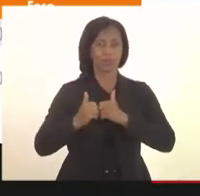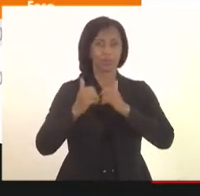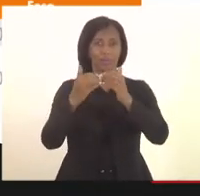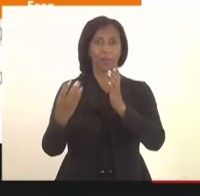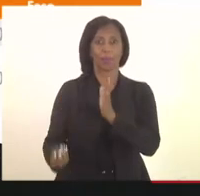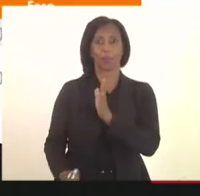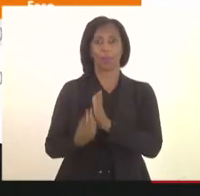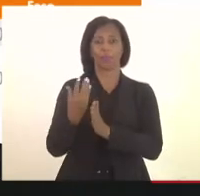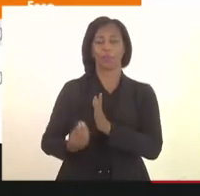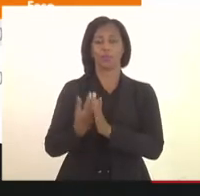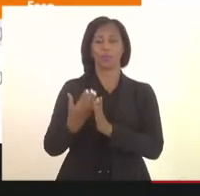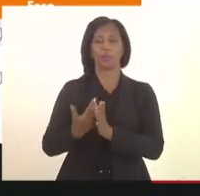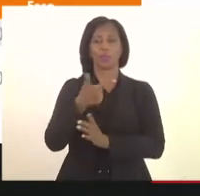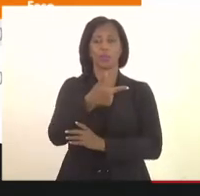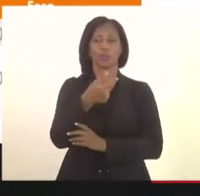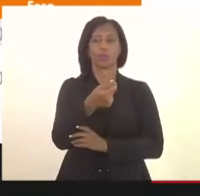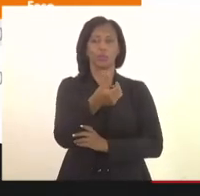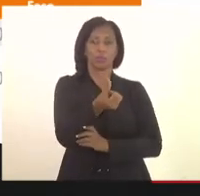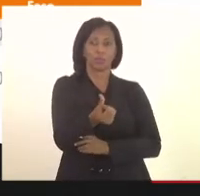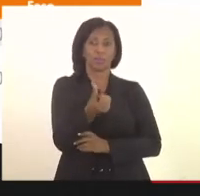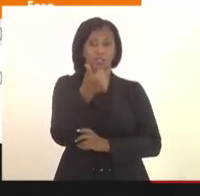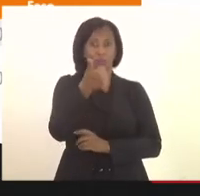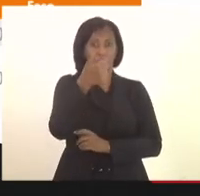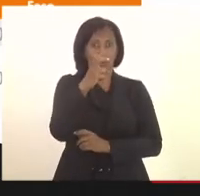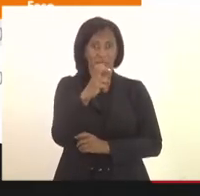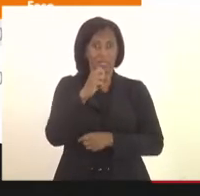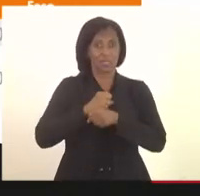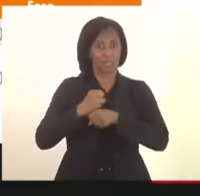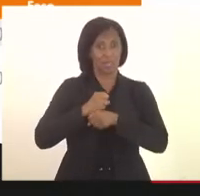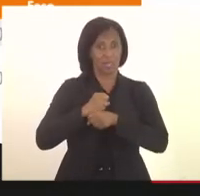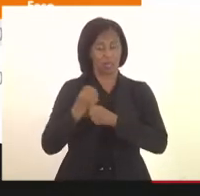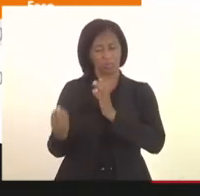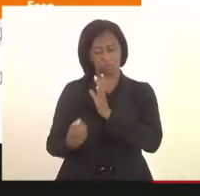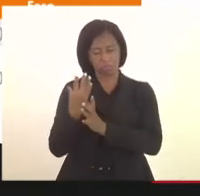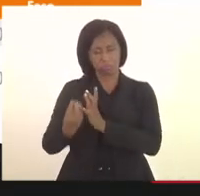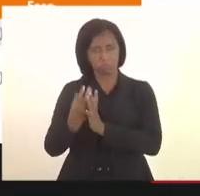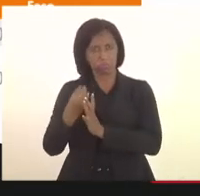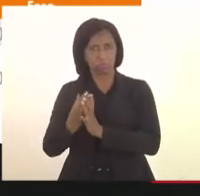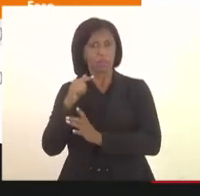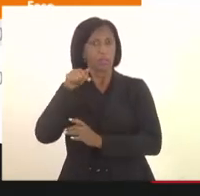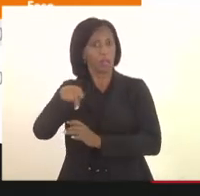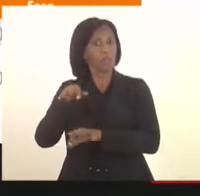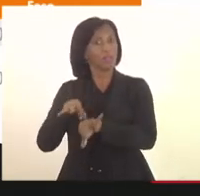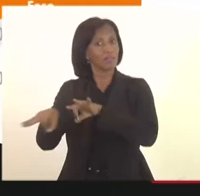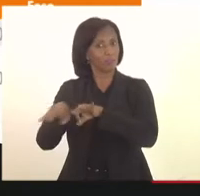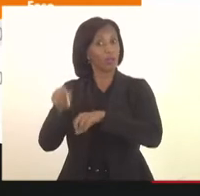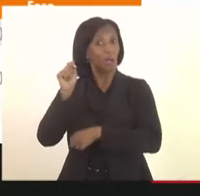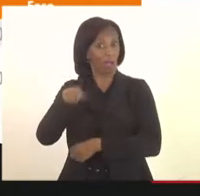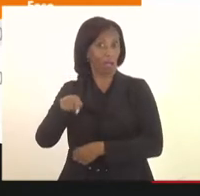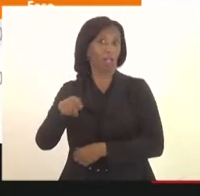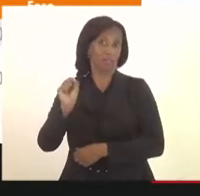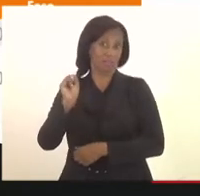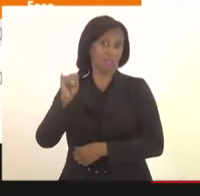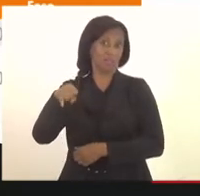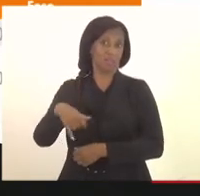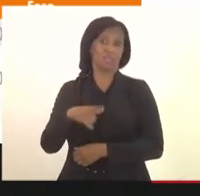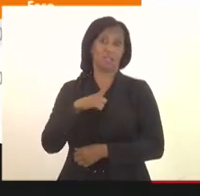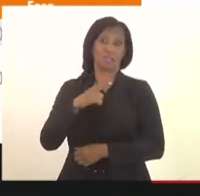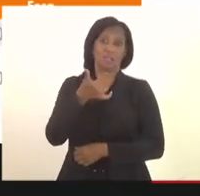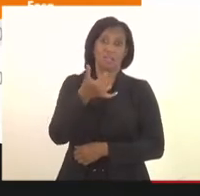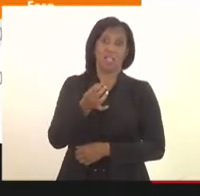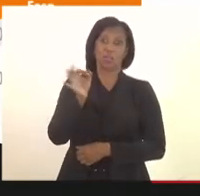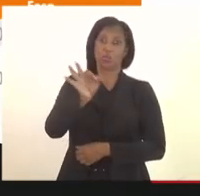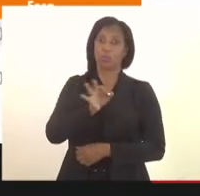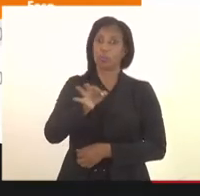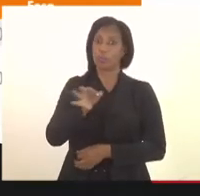ano de 2006, ou seja, já se vão 15 anos de produção. E com relação a esse projeto, sim, que nós temos 10% de